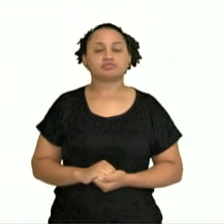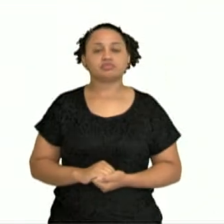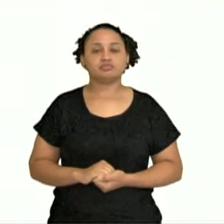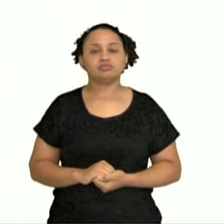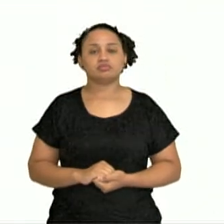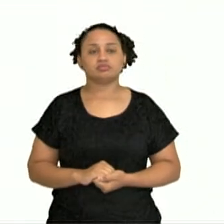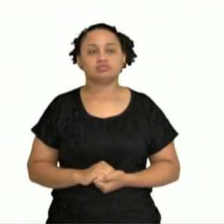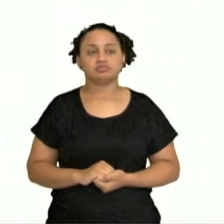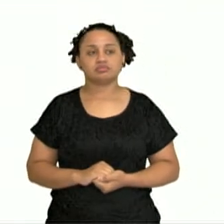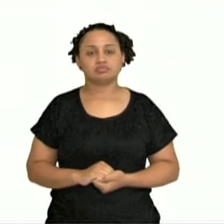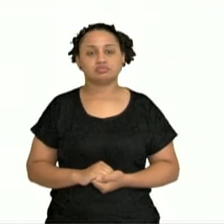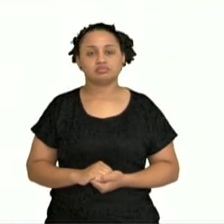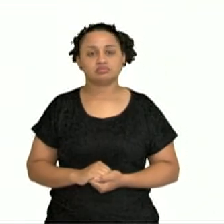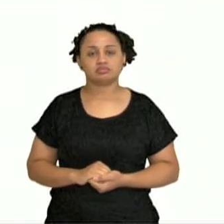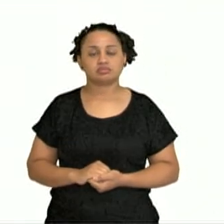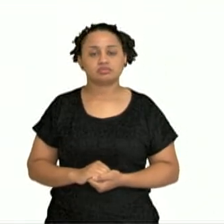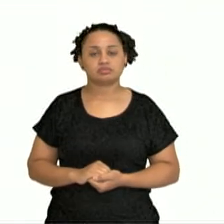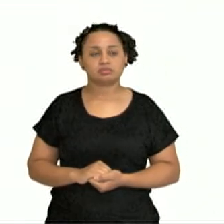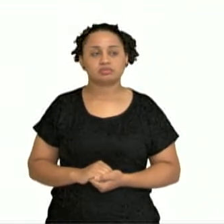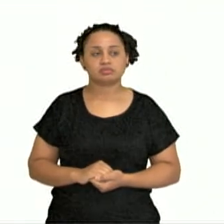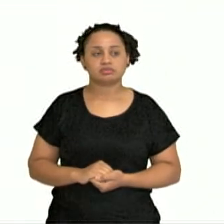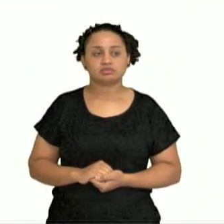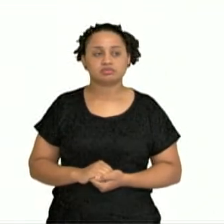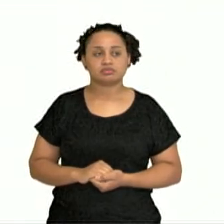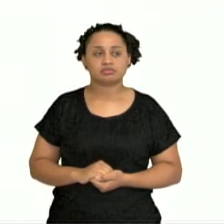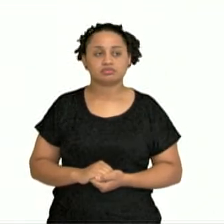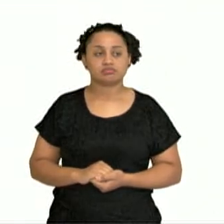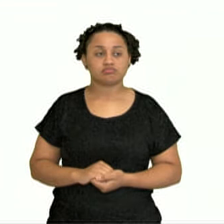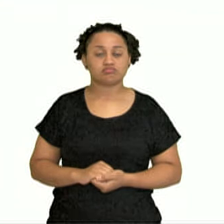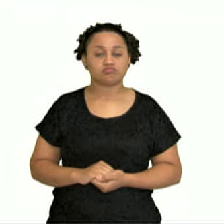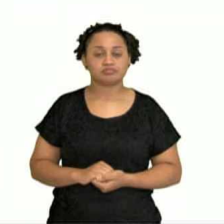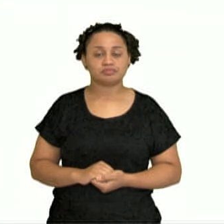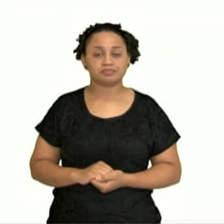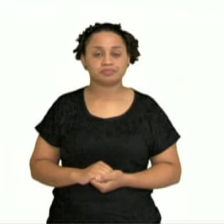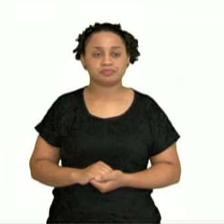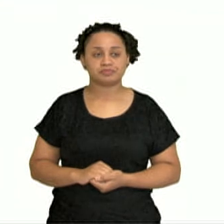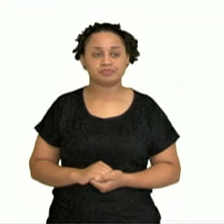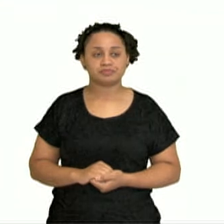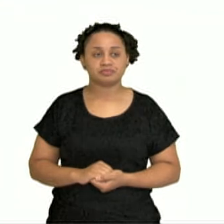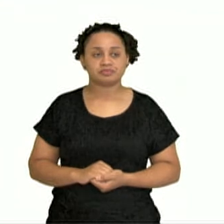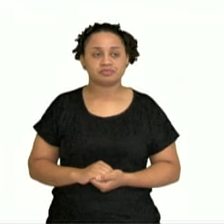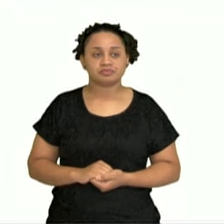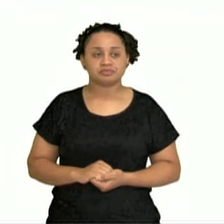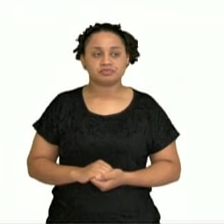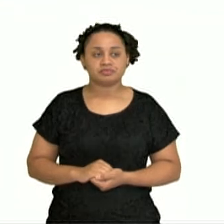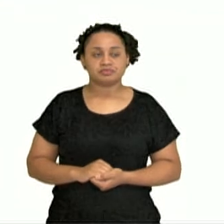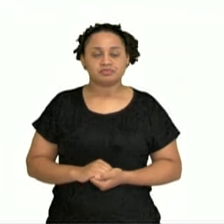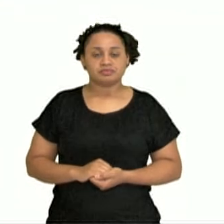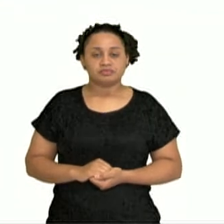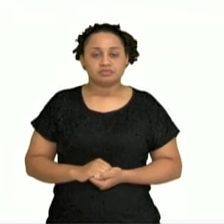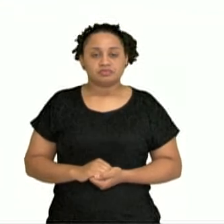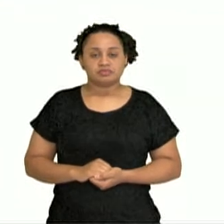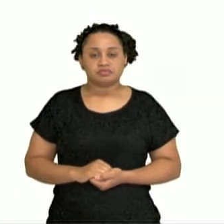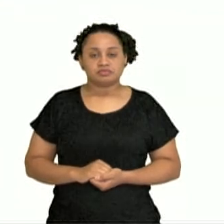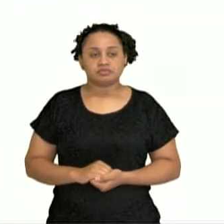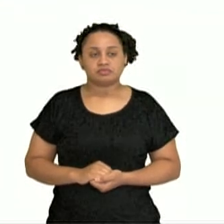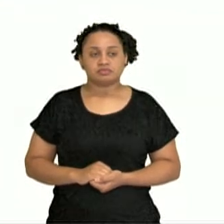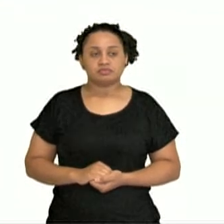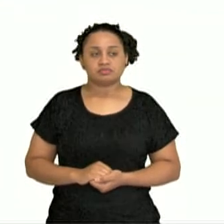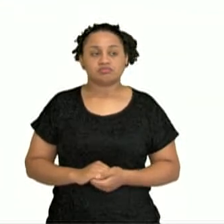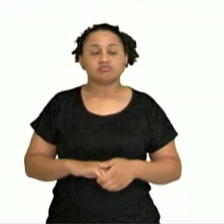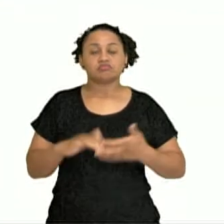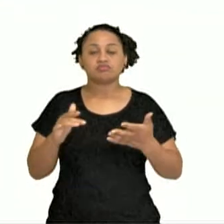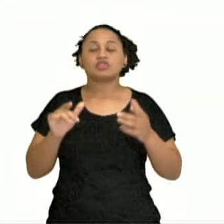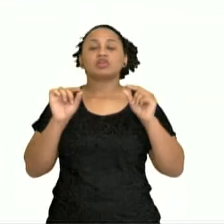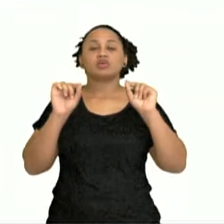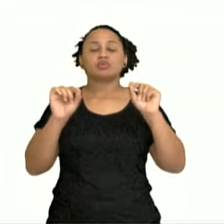Como hacemos perguntas em espanhol? Os pronombres interrogativos em espanhol sempre levam tilde. Então, os